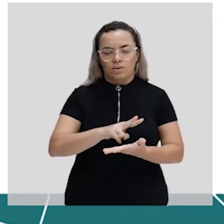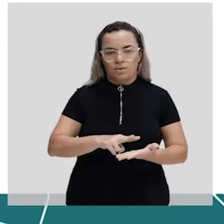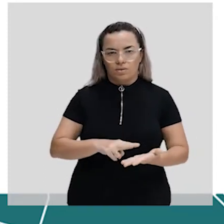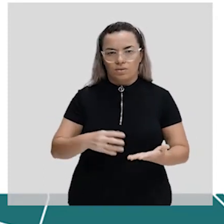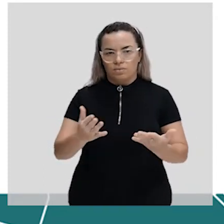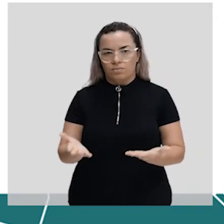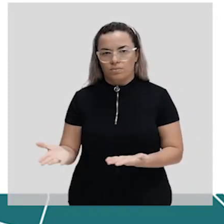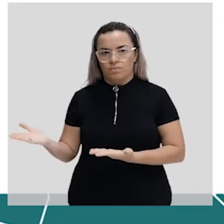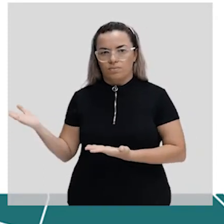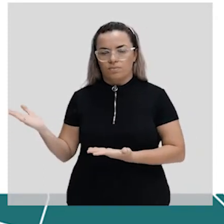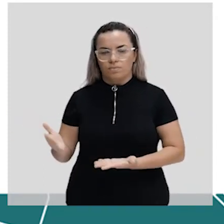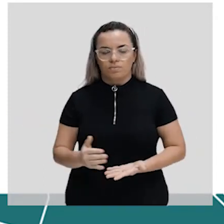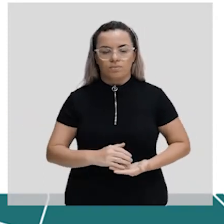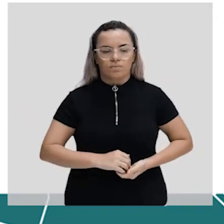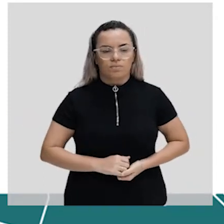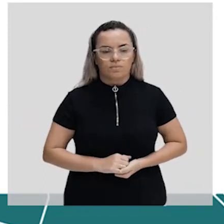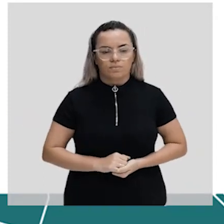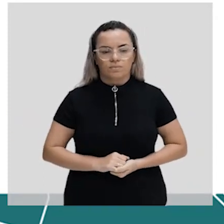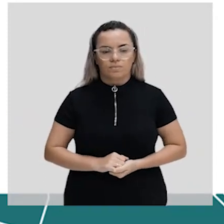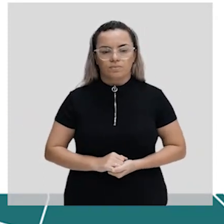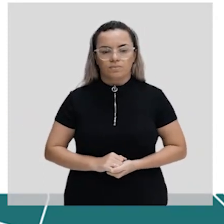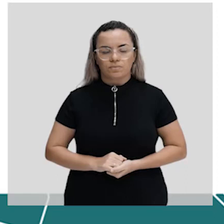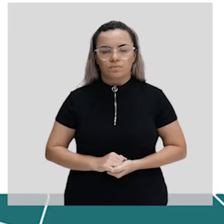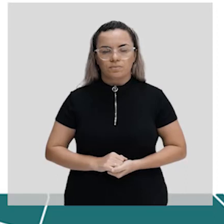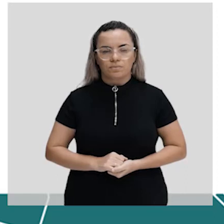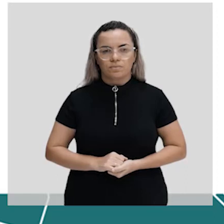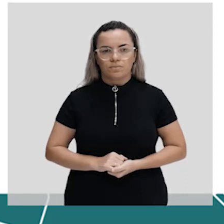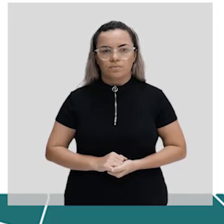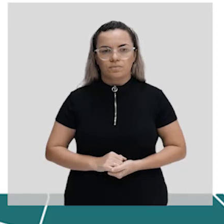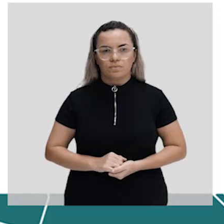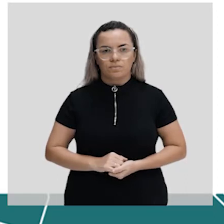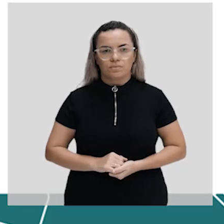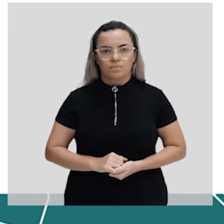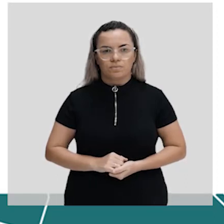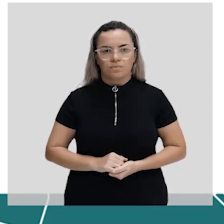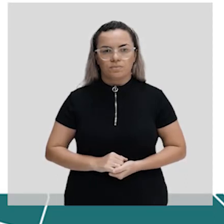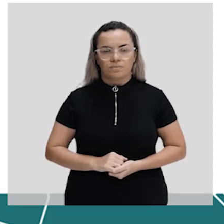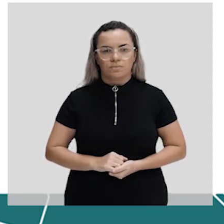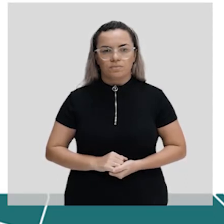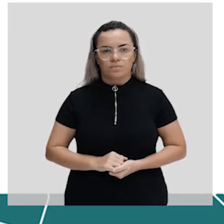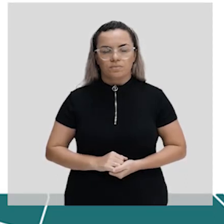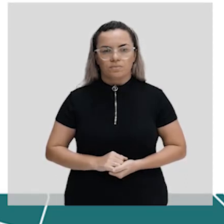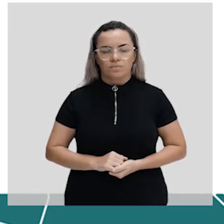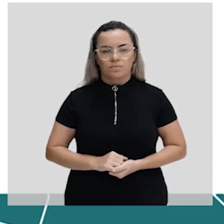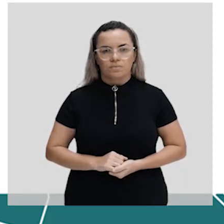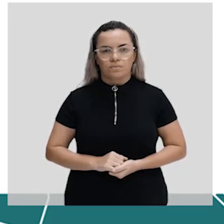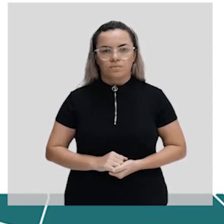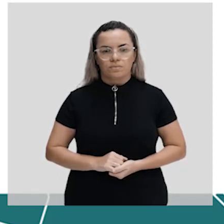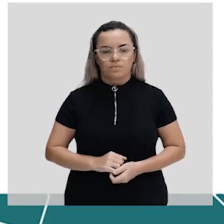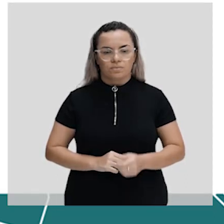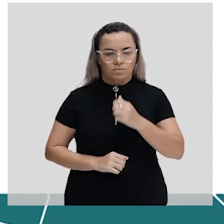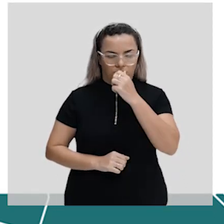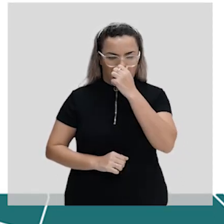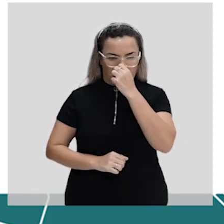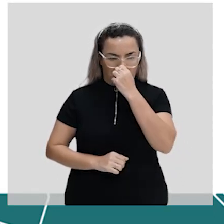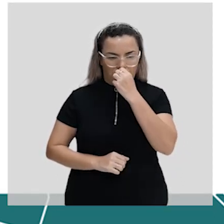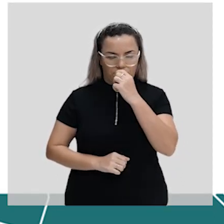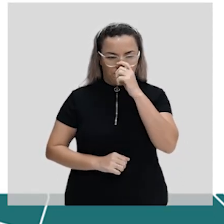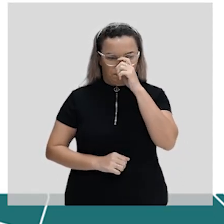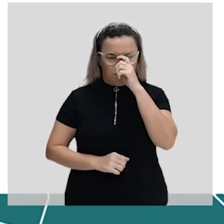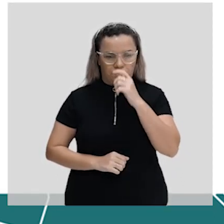Ninguém sentiu o teu espasmo obscuro. É ser humilde entre os